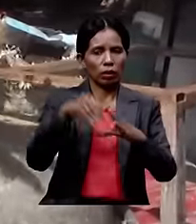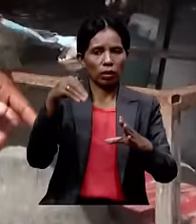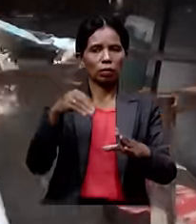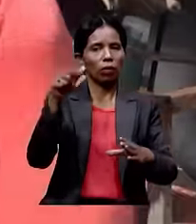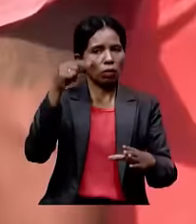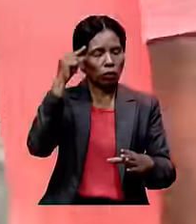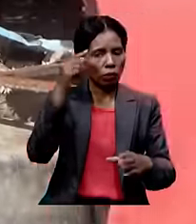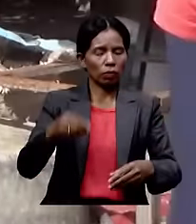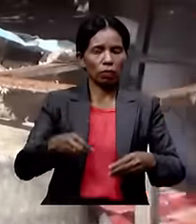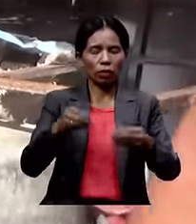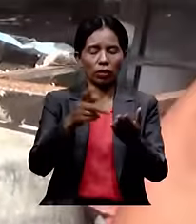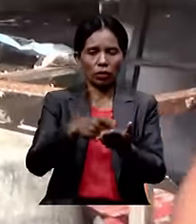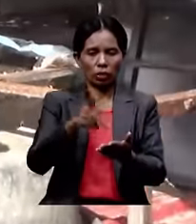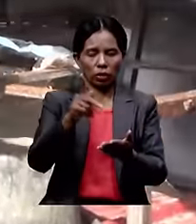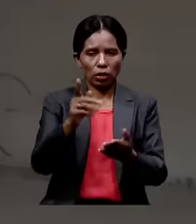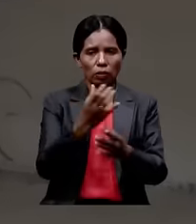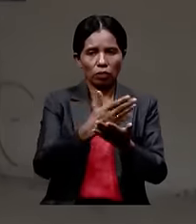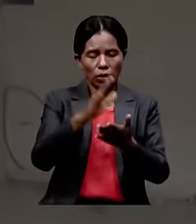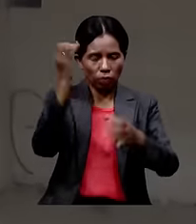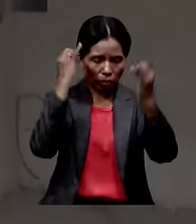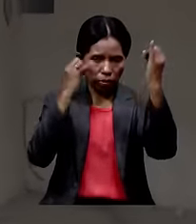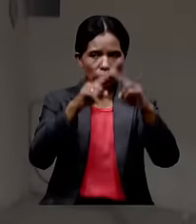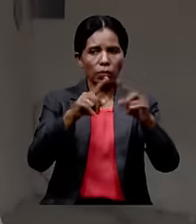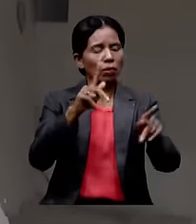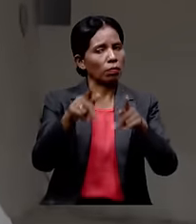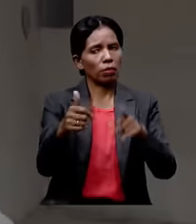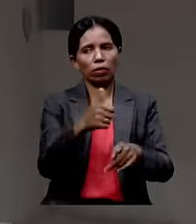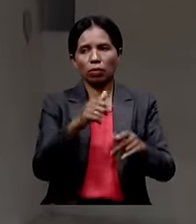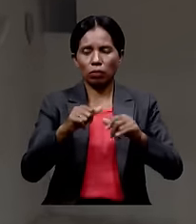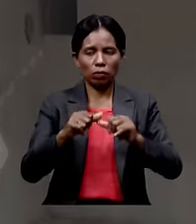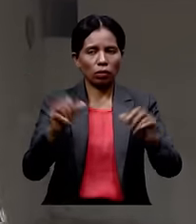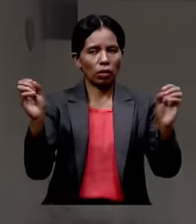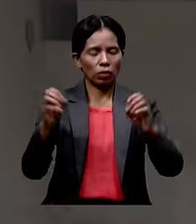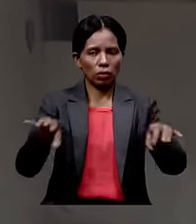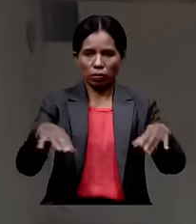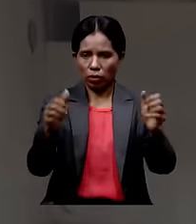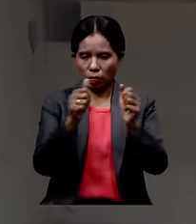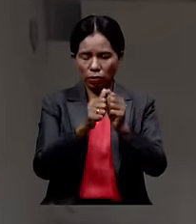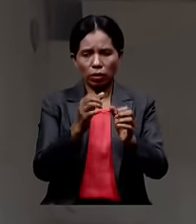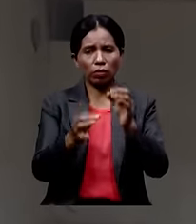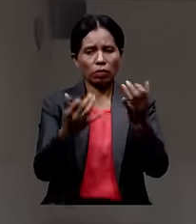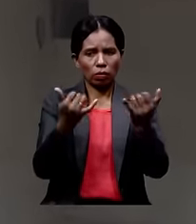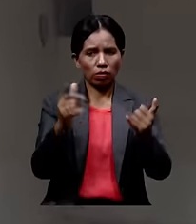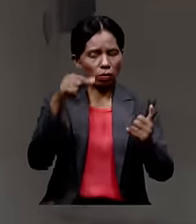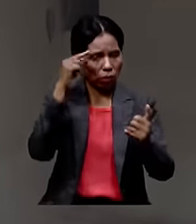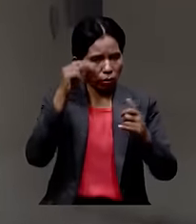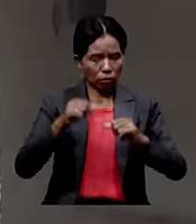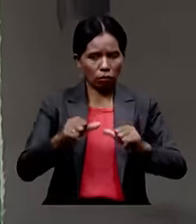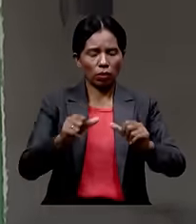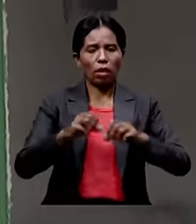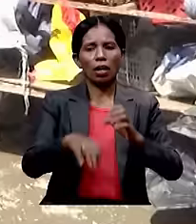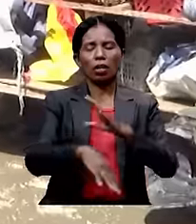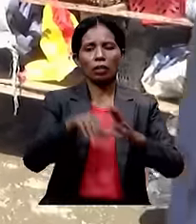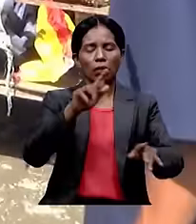governo notifica ona no halo socialização, mas be comunidade balu continua la coi coopera. Mas que no ne governo continua Hasai Comunidade